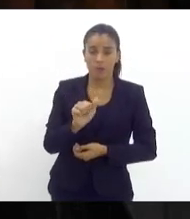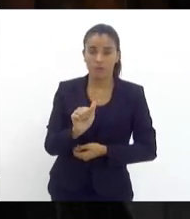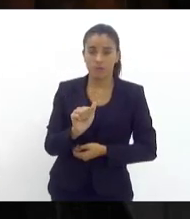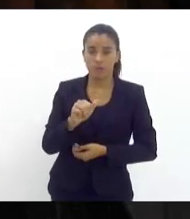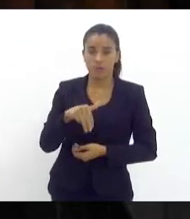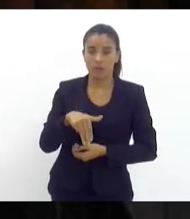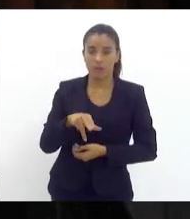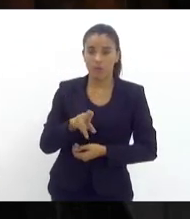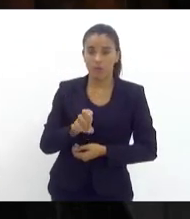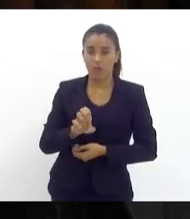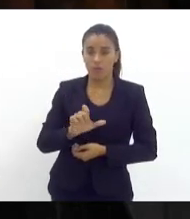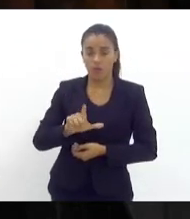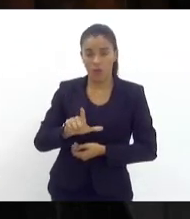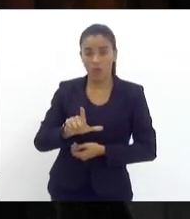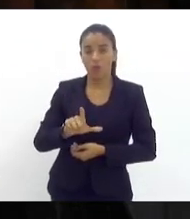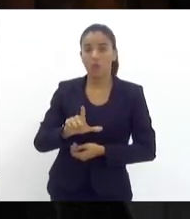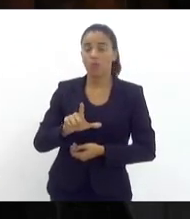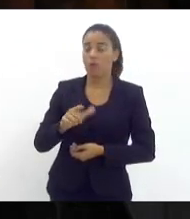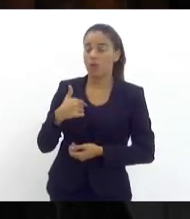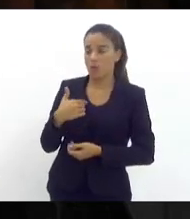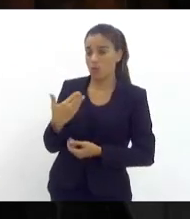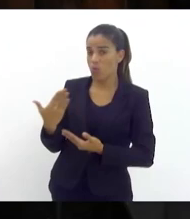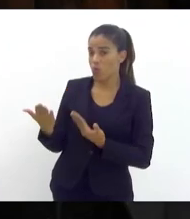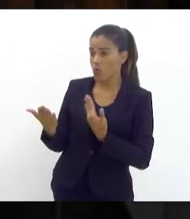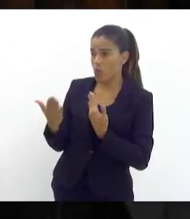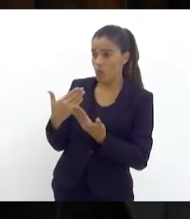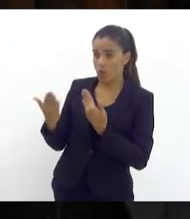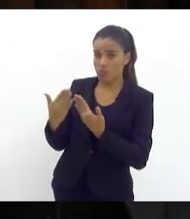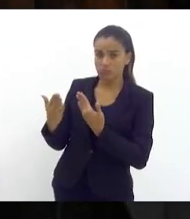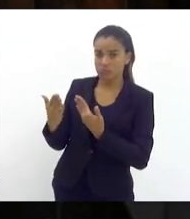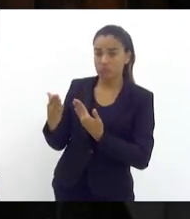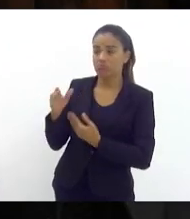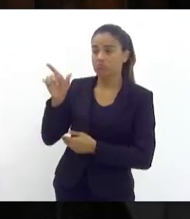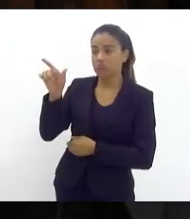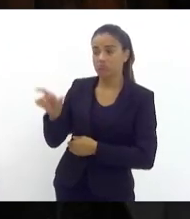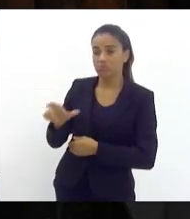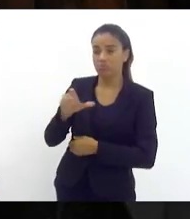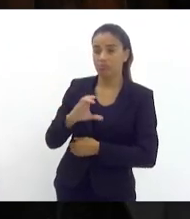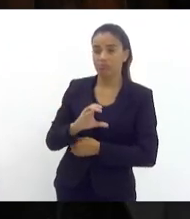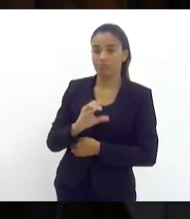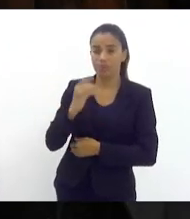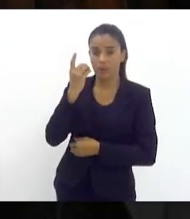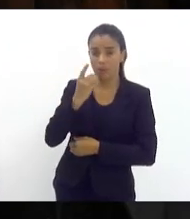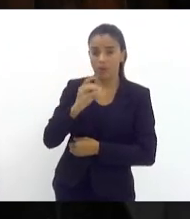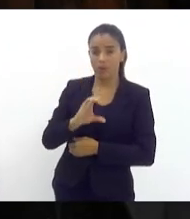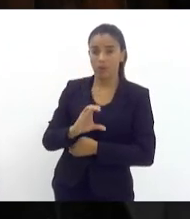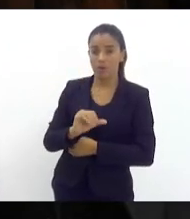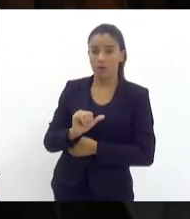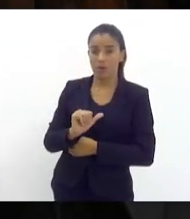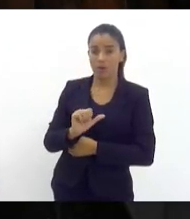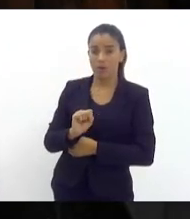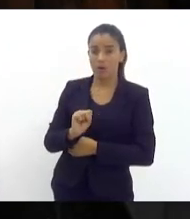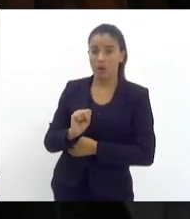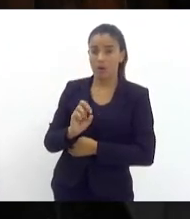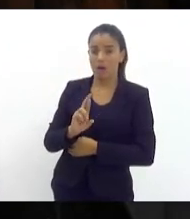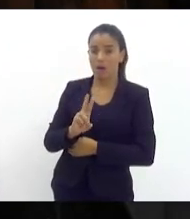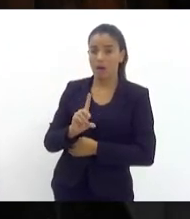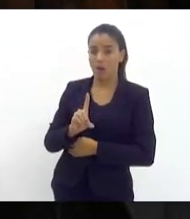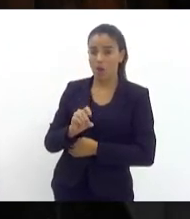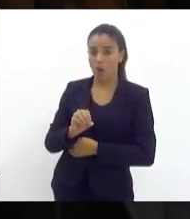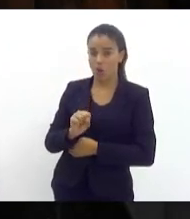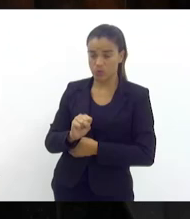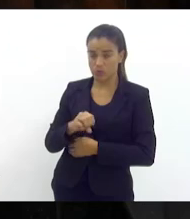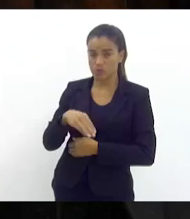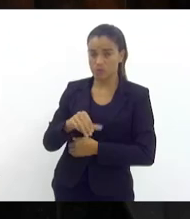eu conversava com deputado Carlos Macedo de como